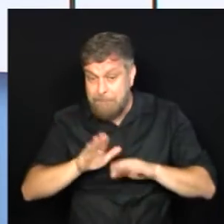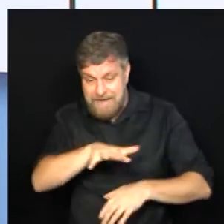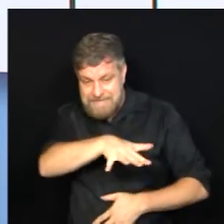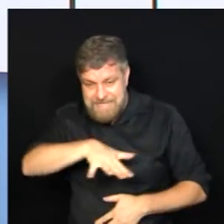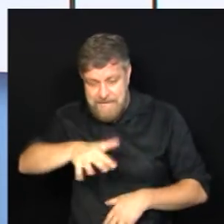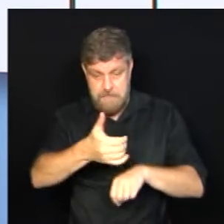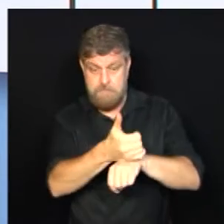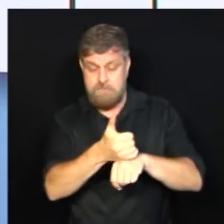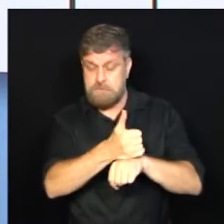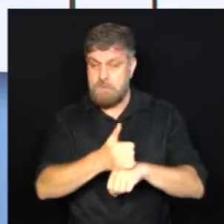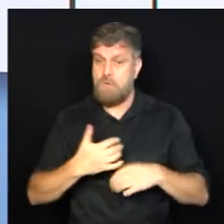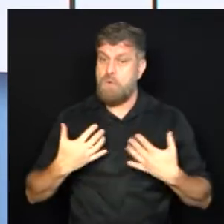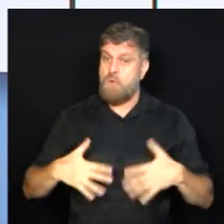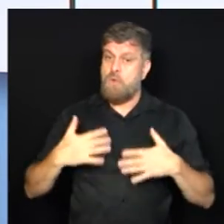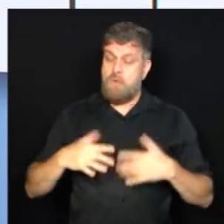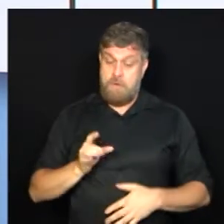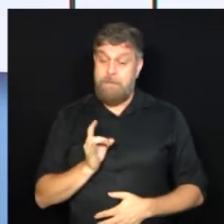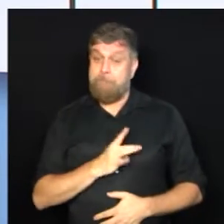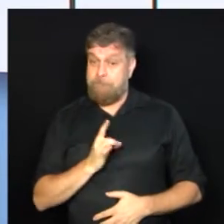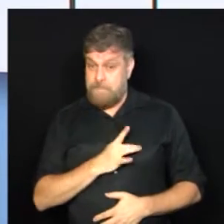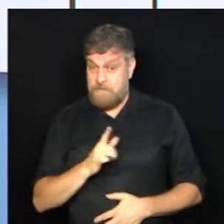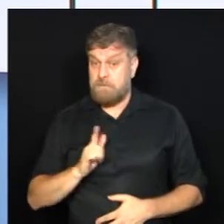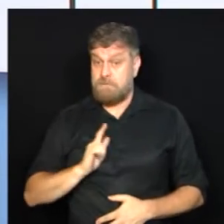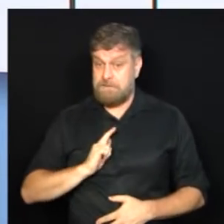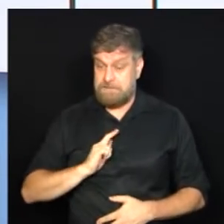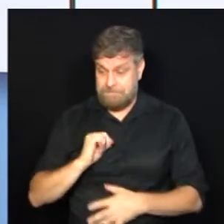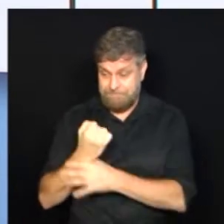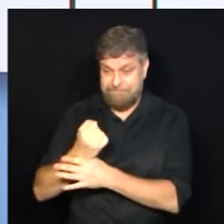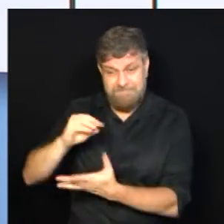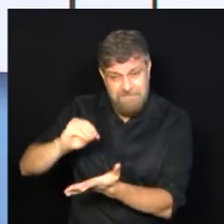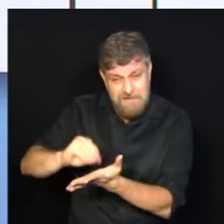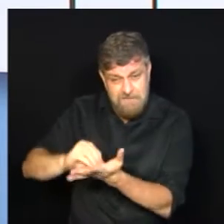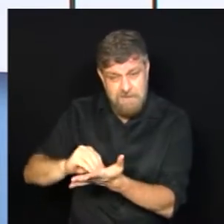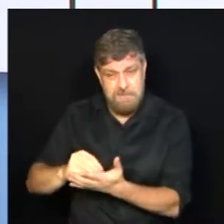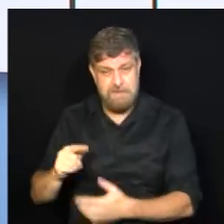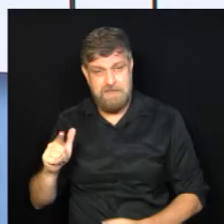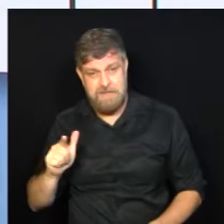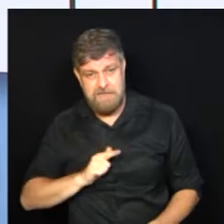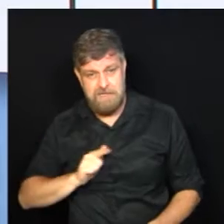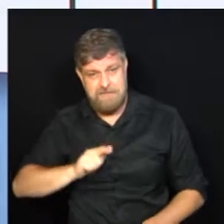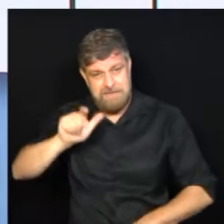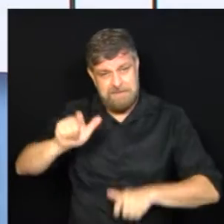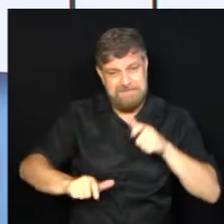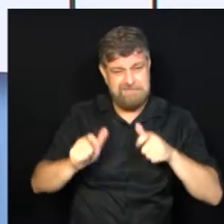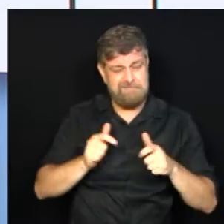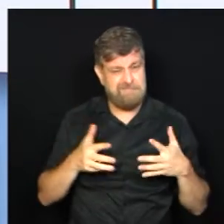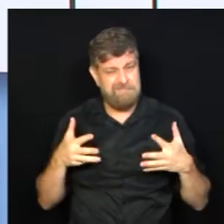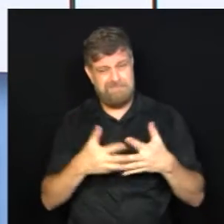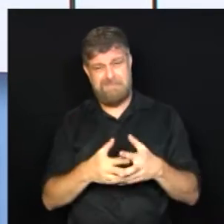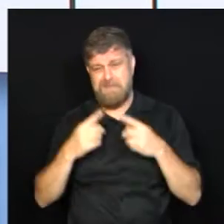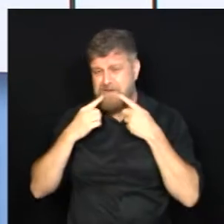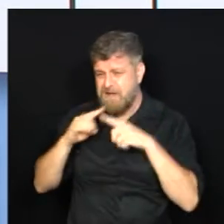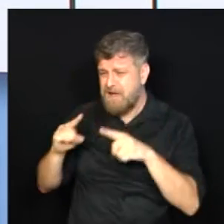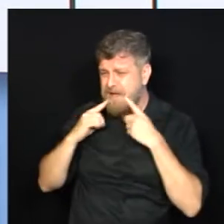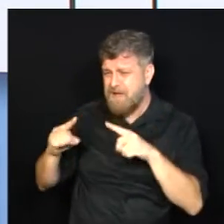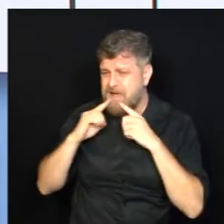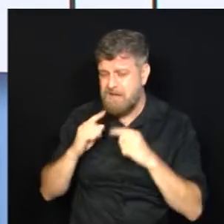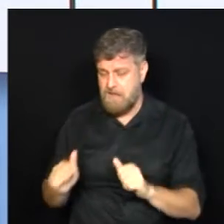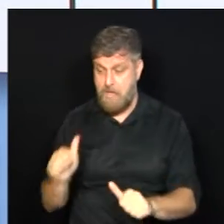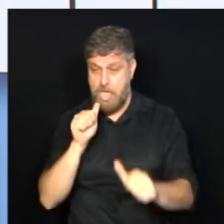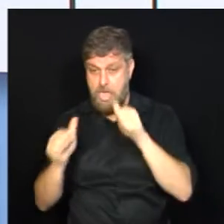setor, lembrando que, mesmo com o descontentamento do setor em relação à venda de